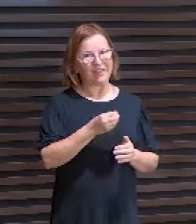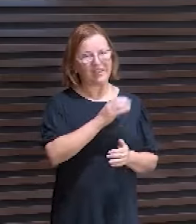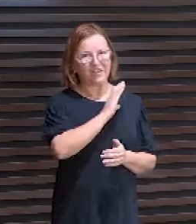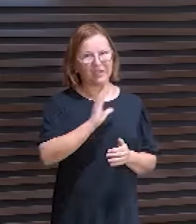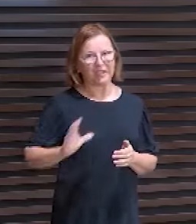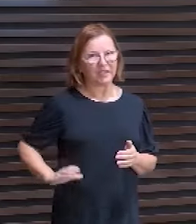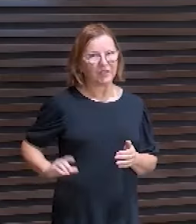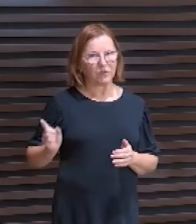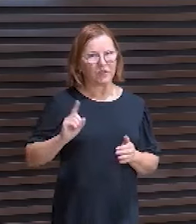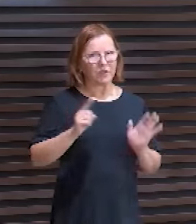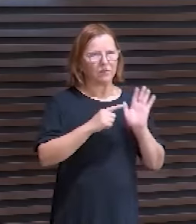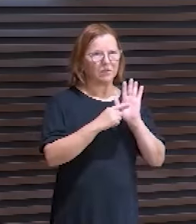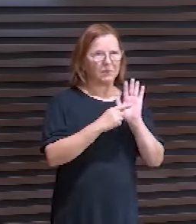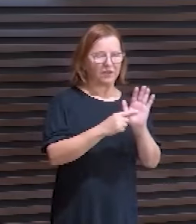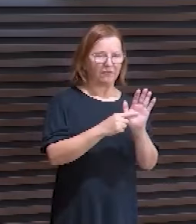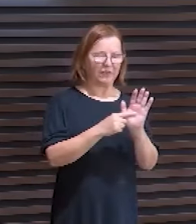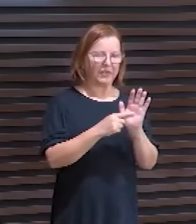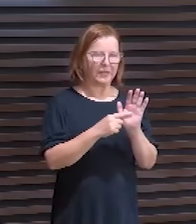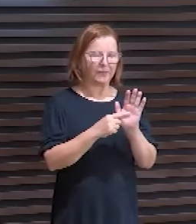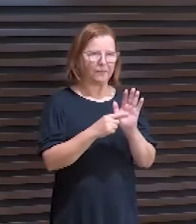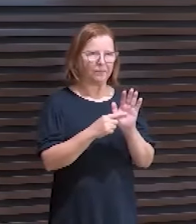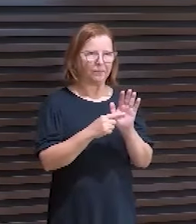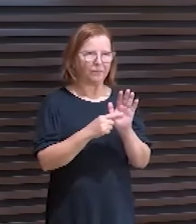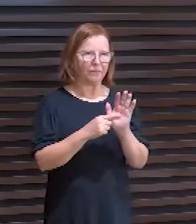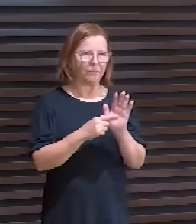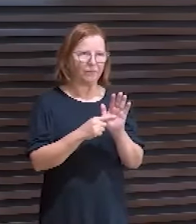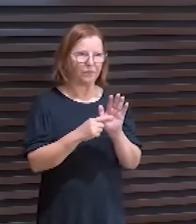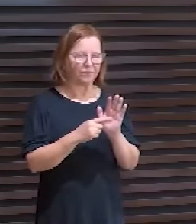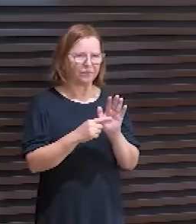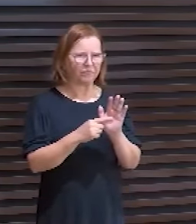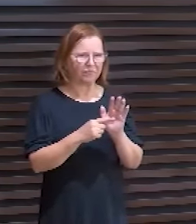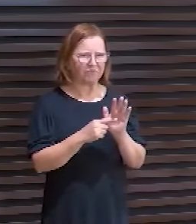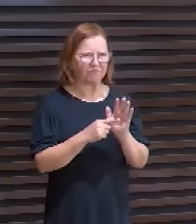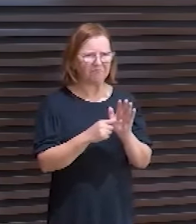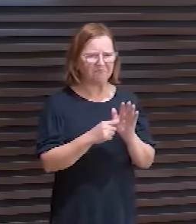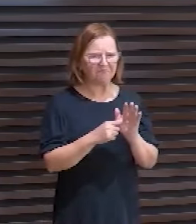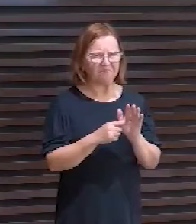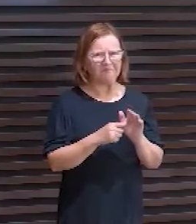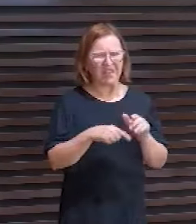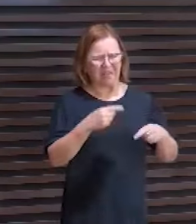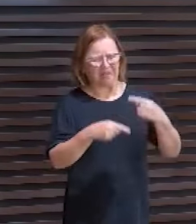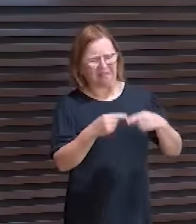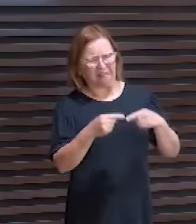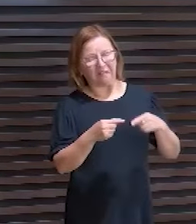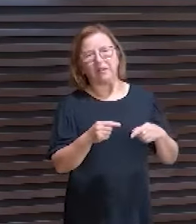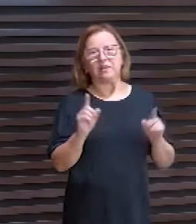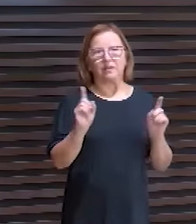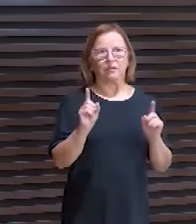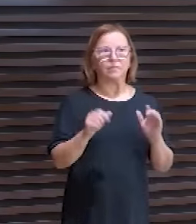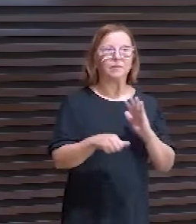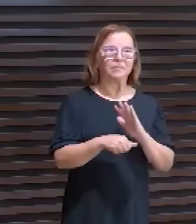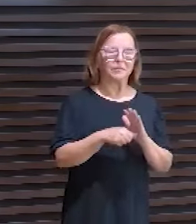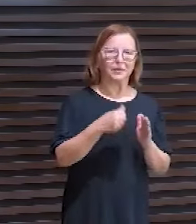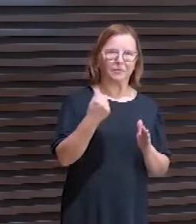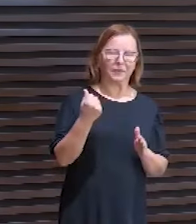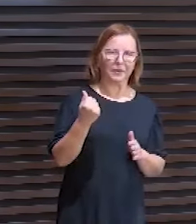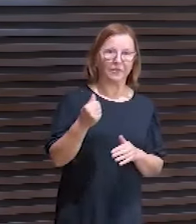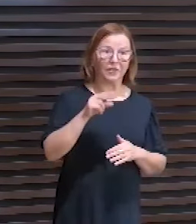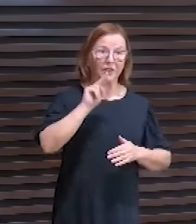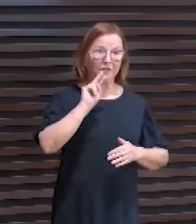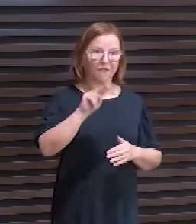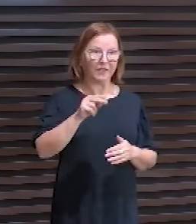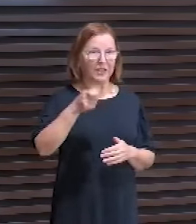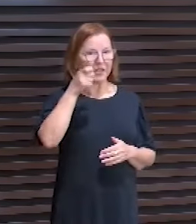reativamente ele não se manifesta conflituosamente mas ele primeiro vê o